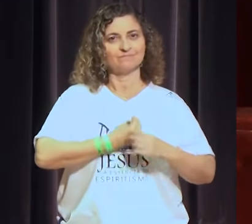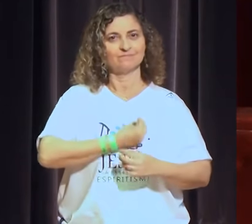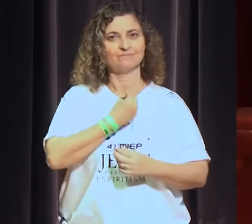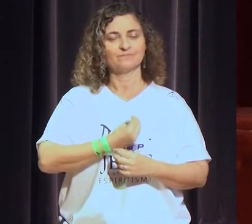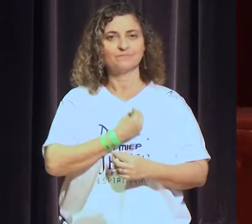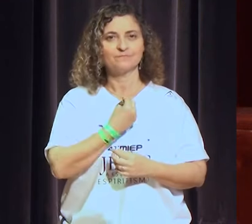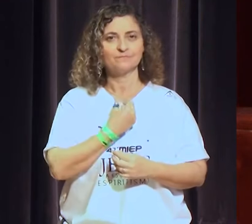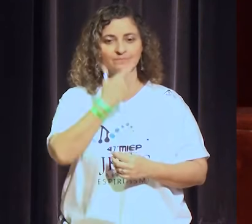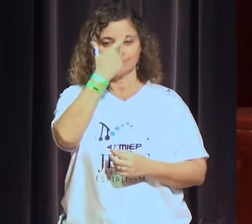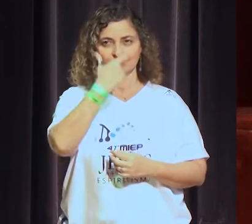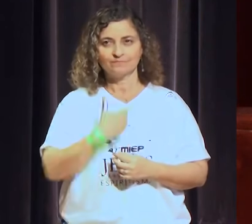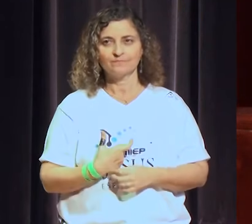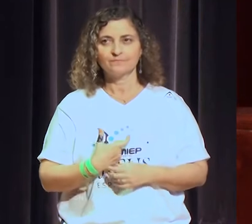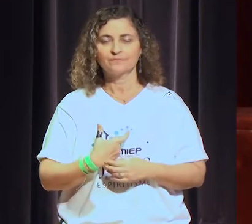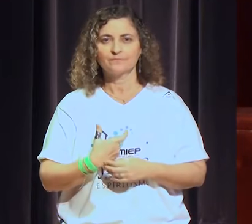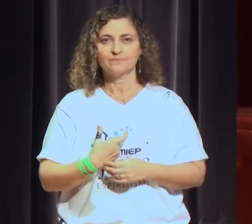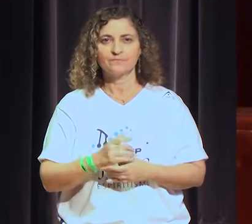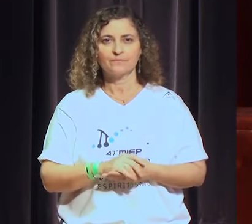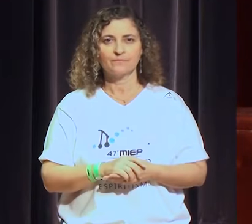Isso te molda.